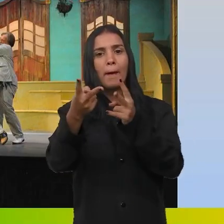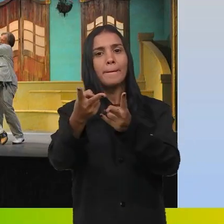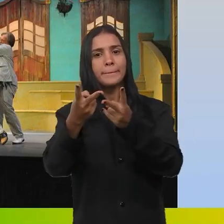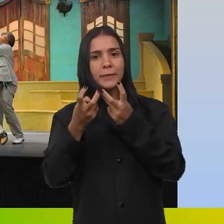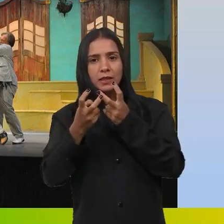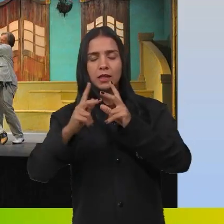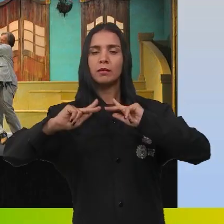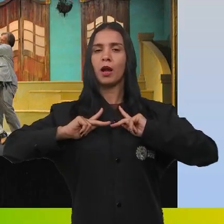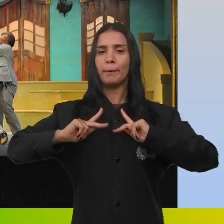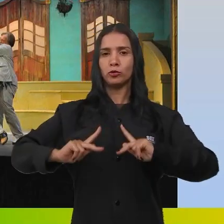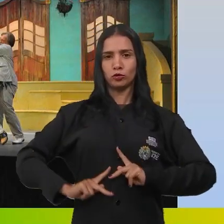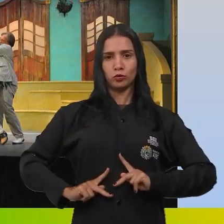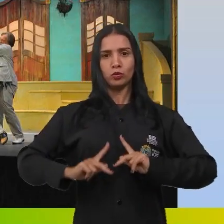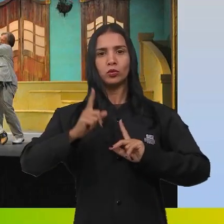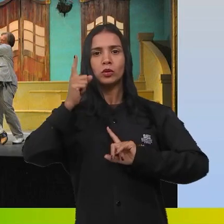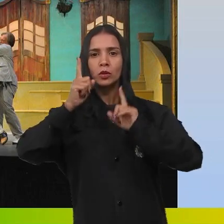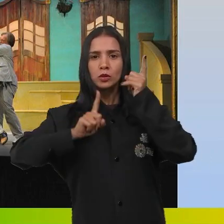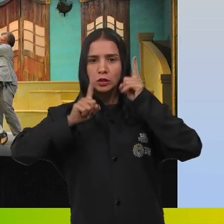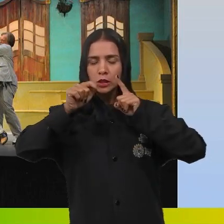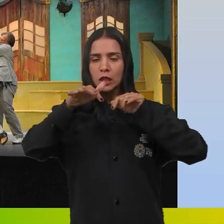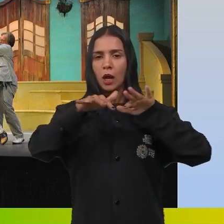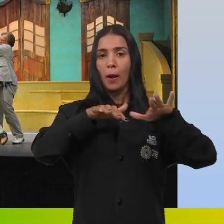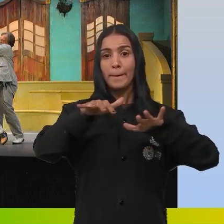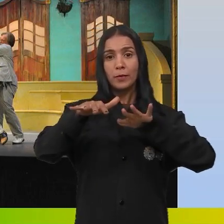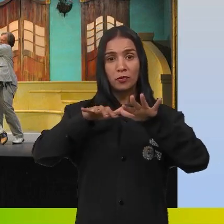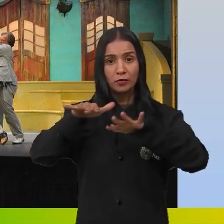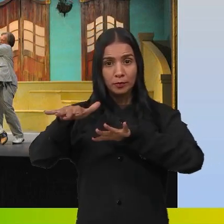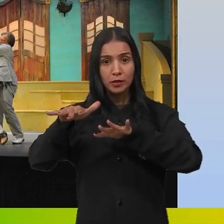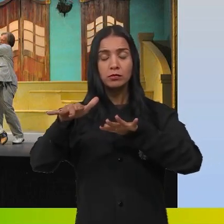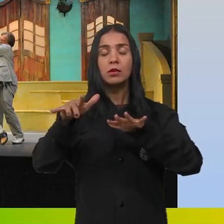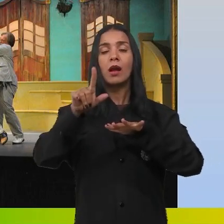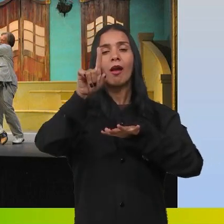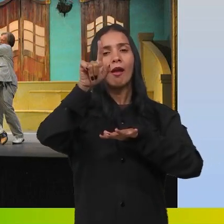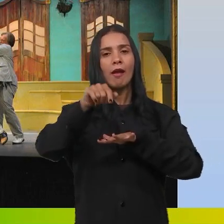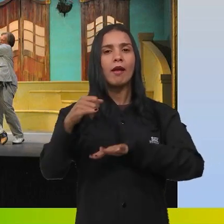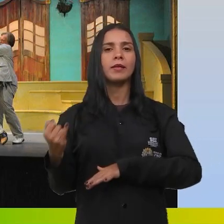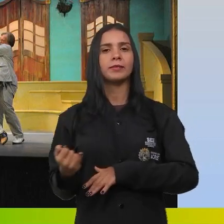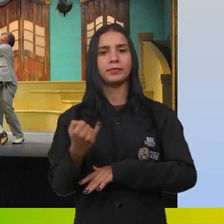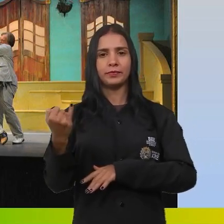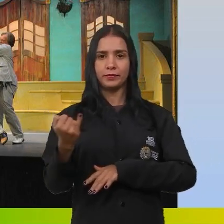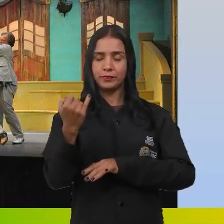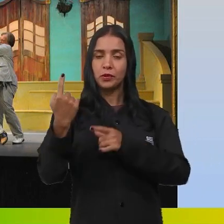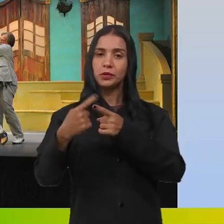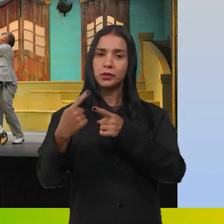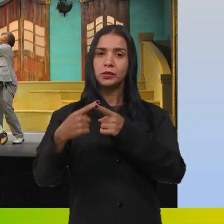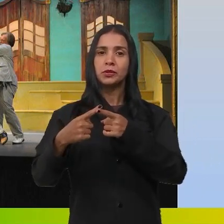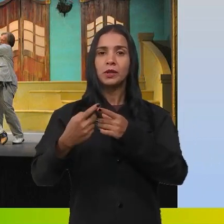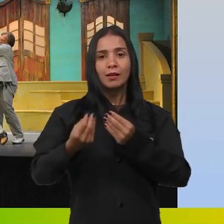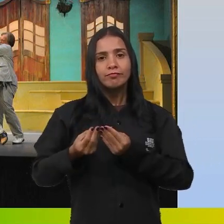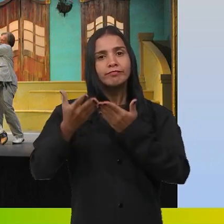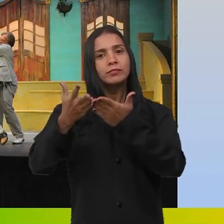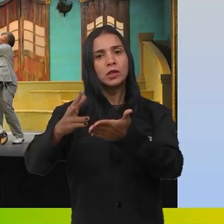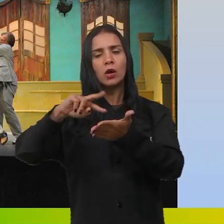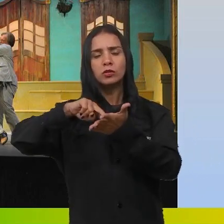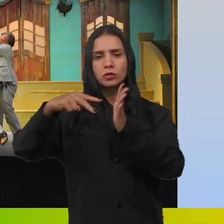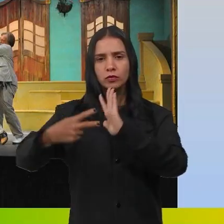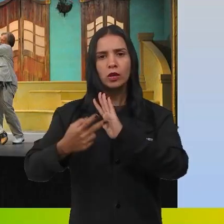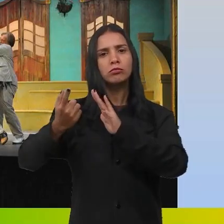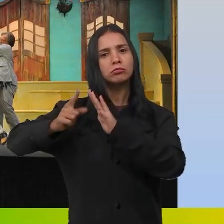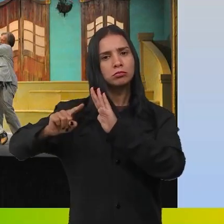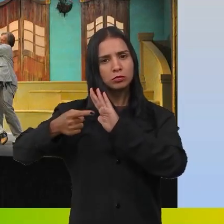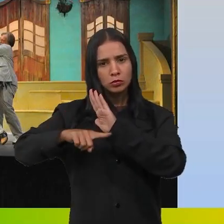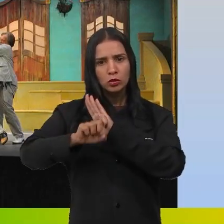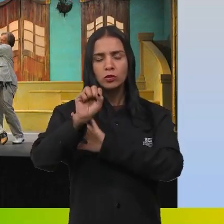os gestos, os movimentos, elas podem construir significados profundos e